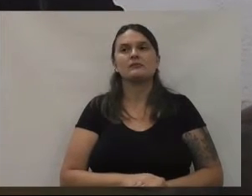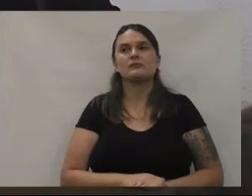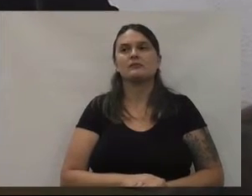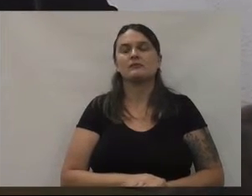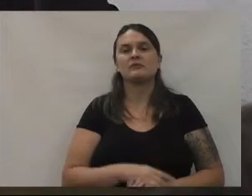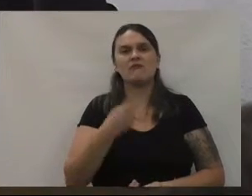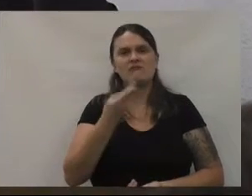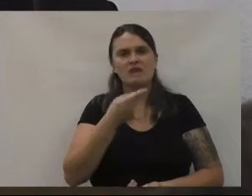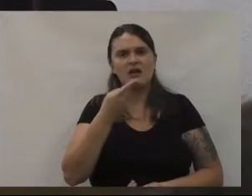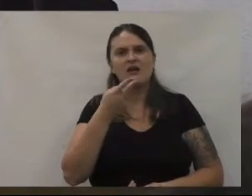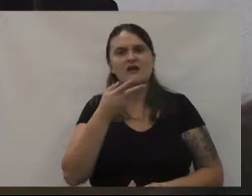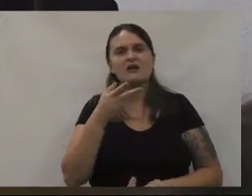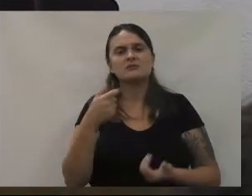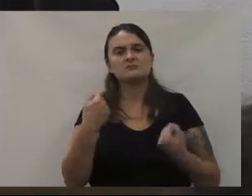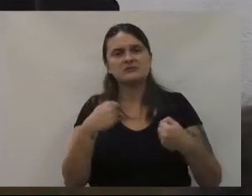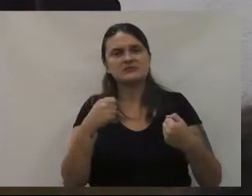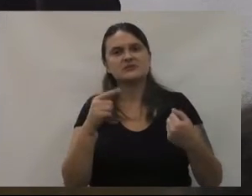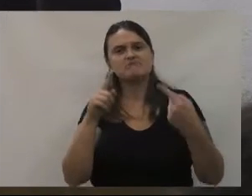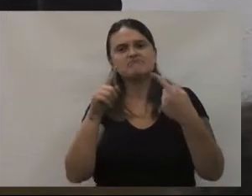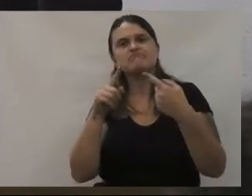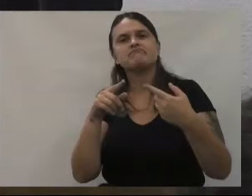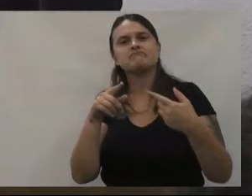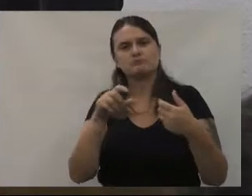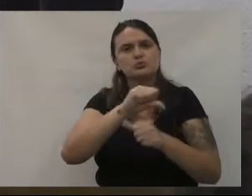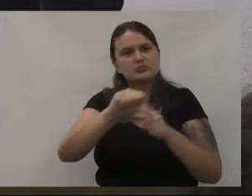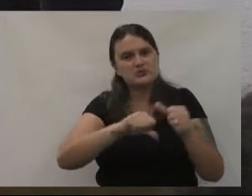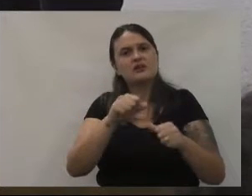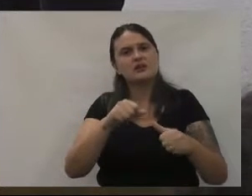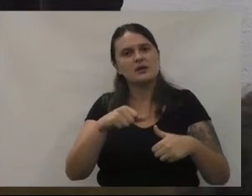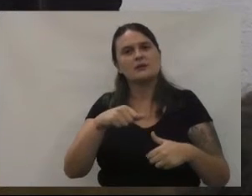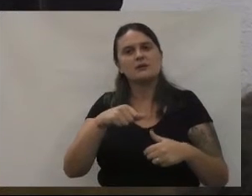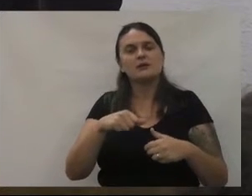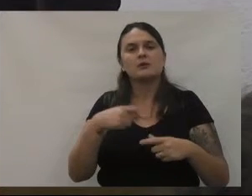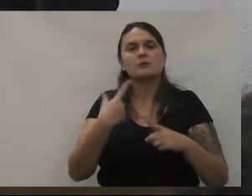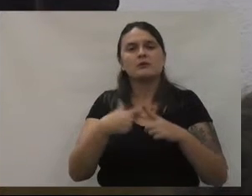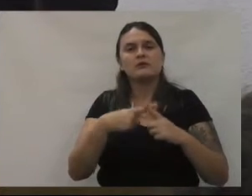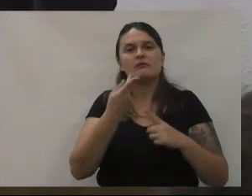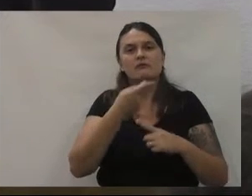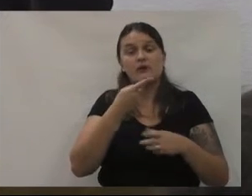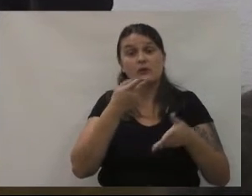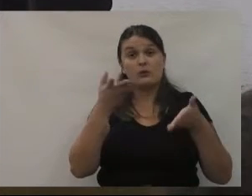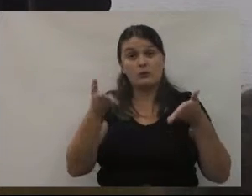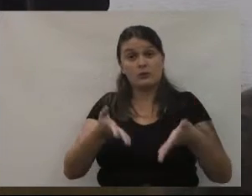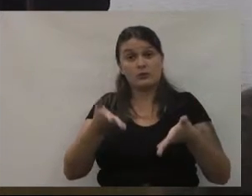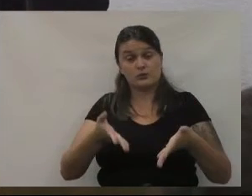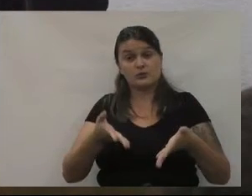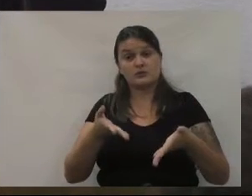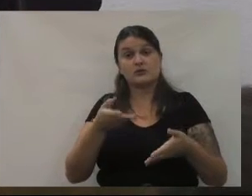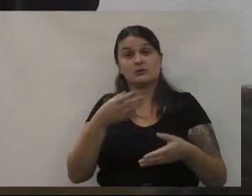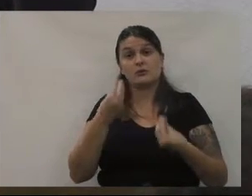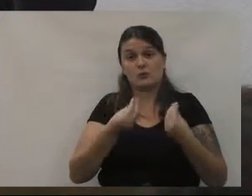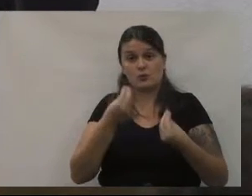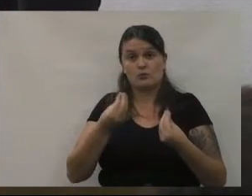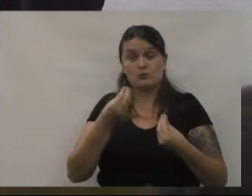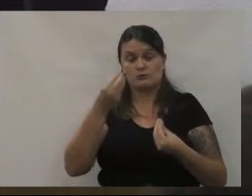ele ia atingir bastante, porque ele diz assim, hoje ele